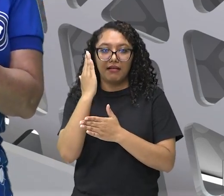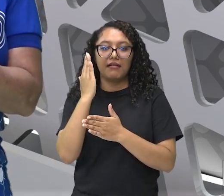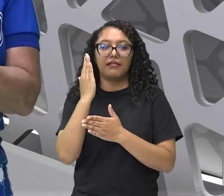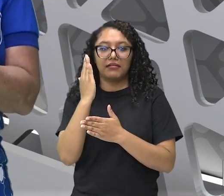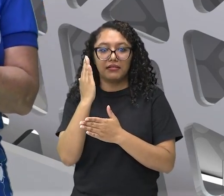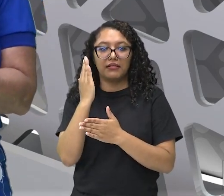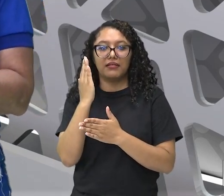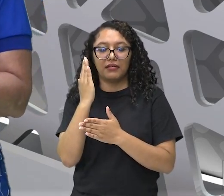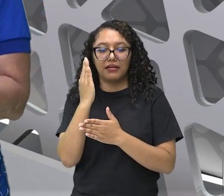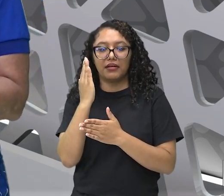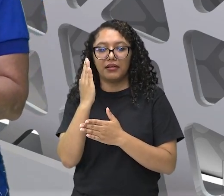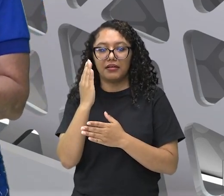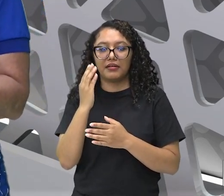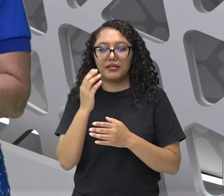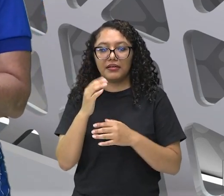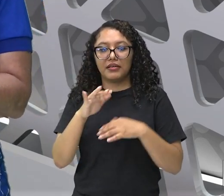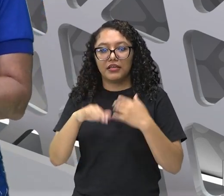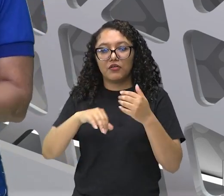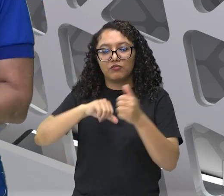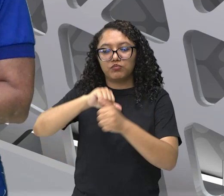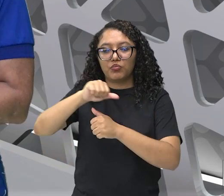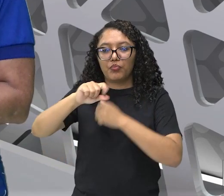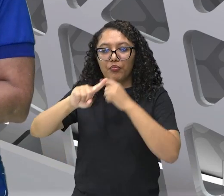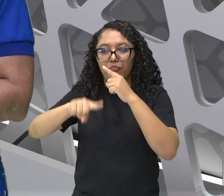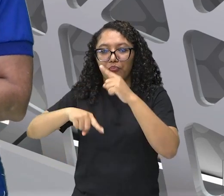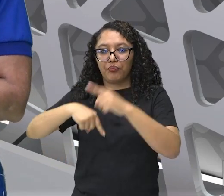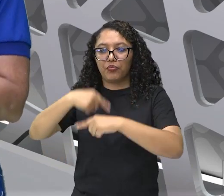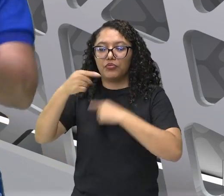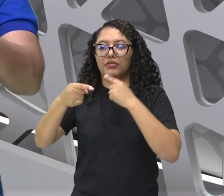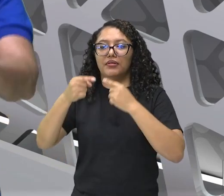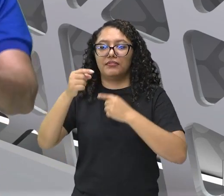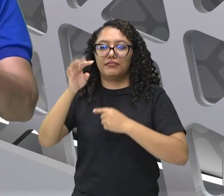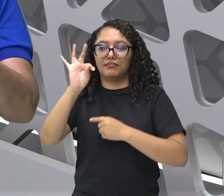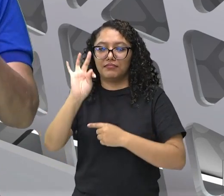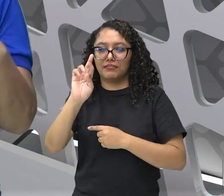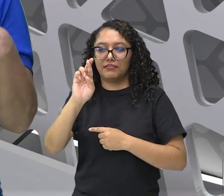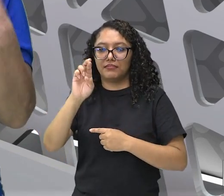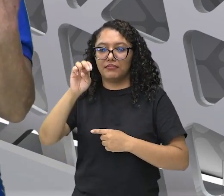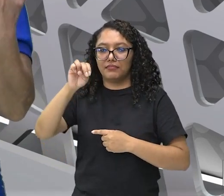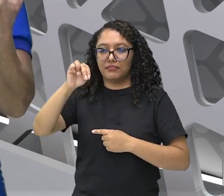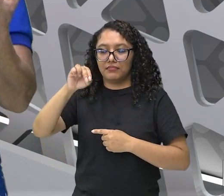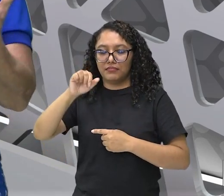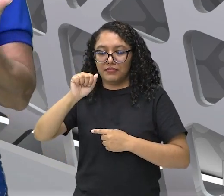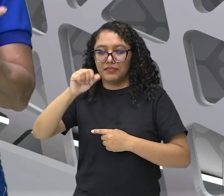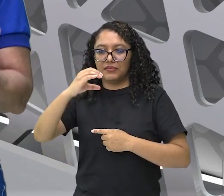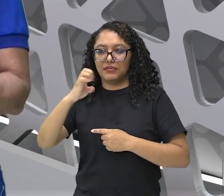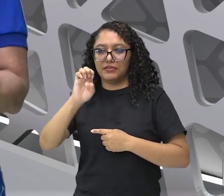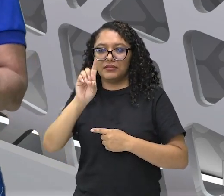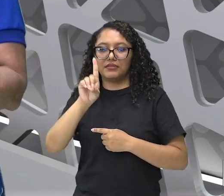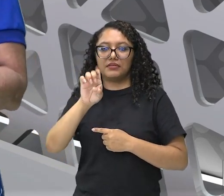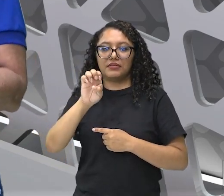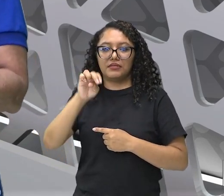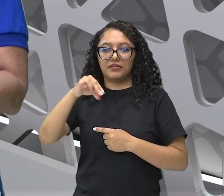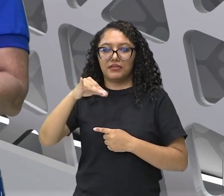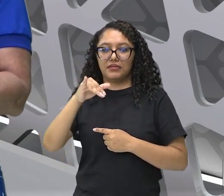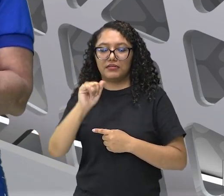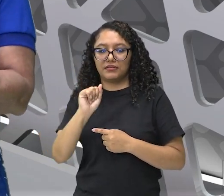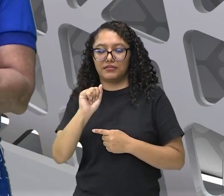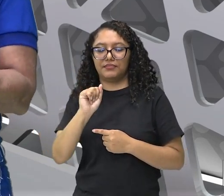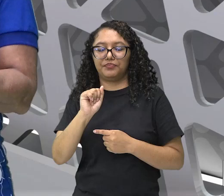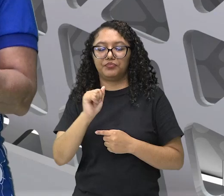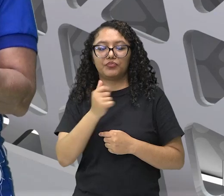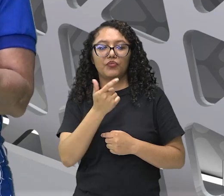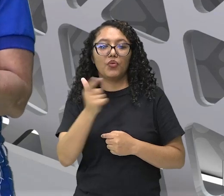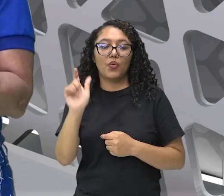além e se transforma em transcendência. Vamos dar um outro exemplo mais concreto